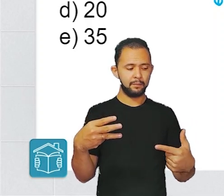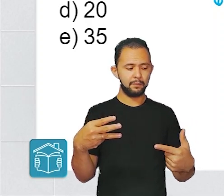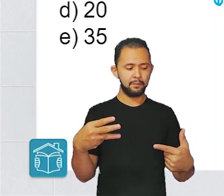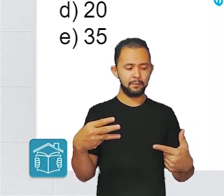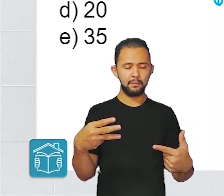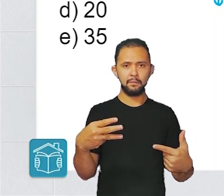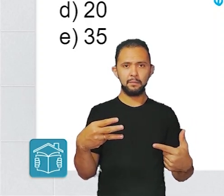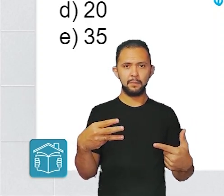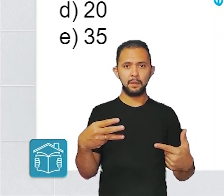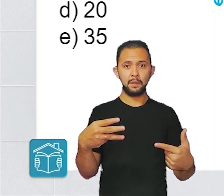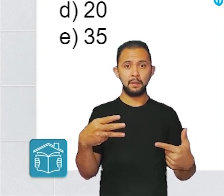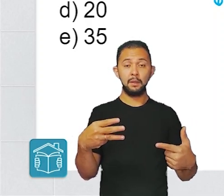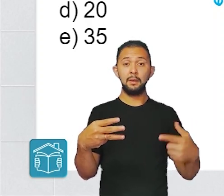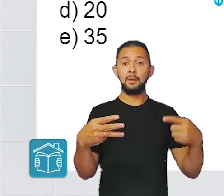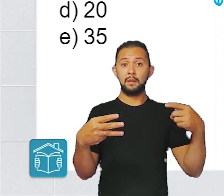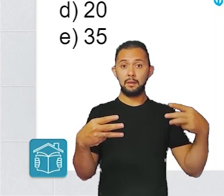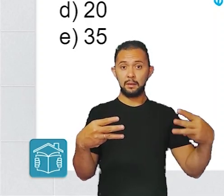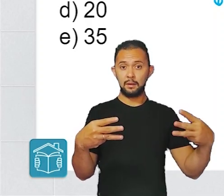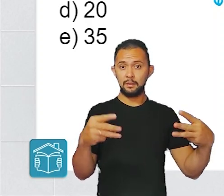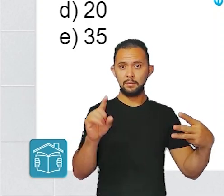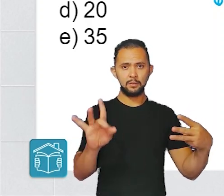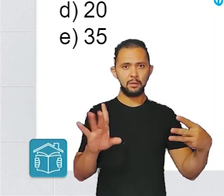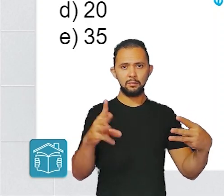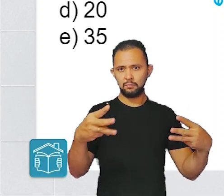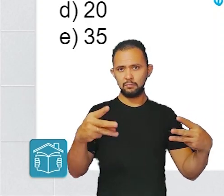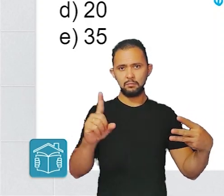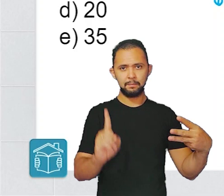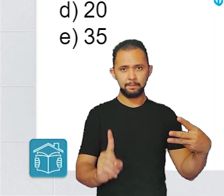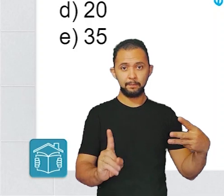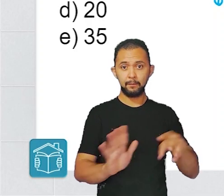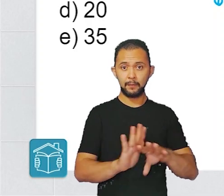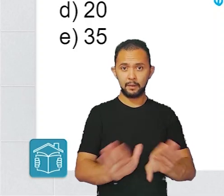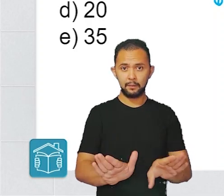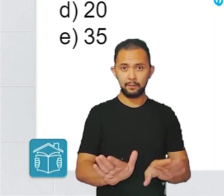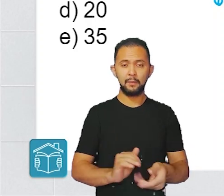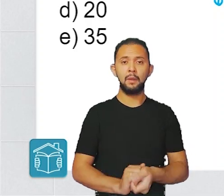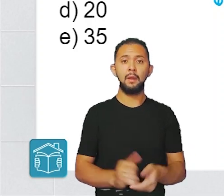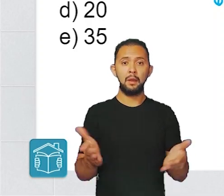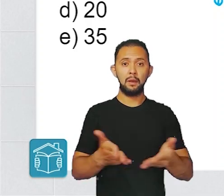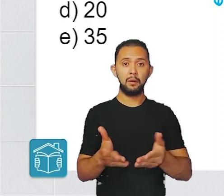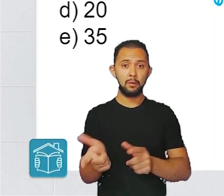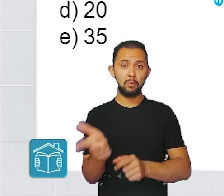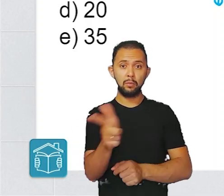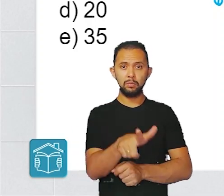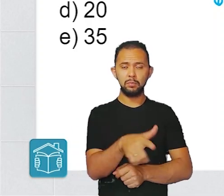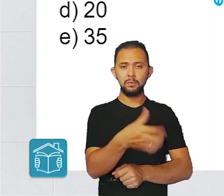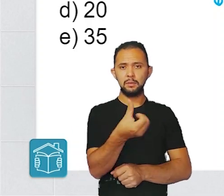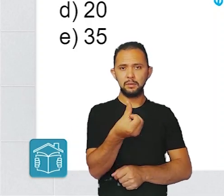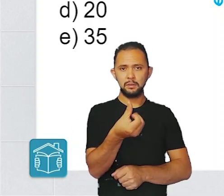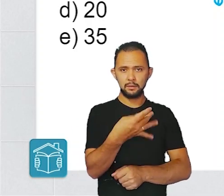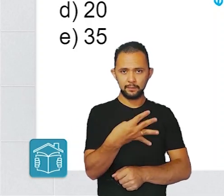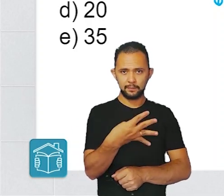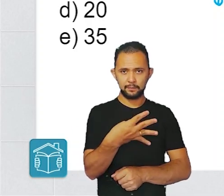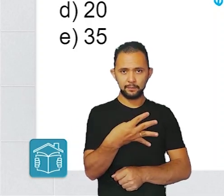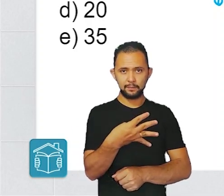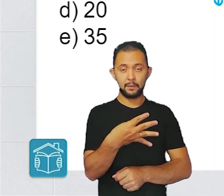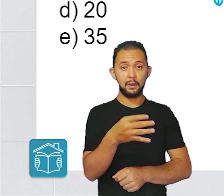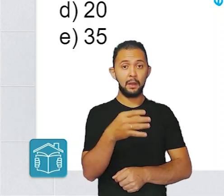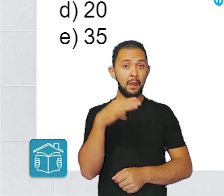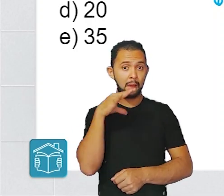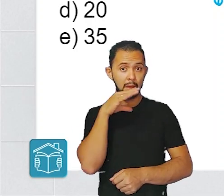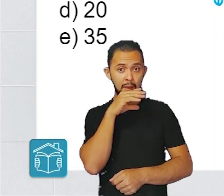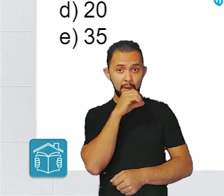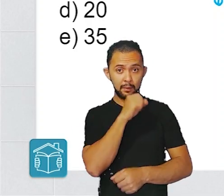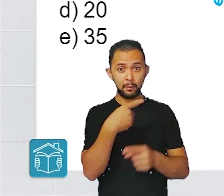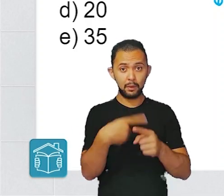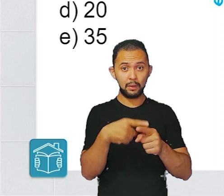né? 6 dividido por 2, 3. 3 dividido por 3, 1. Agora nós vamos fatorar o 64. Nós estamos fazendo bem rápido porque a